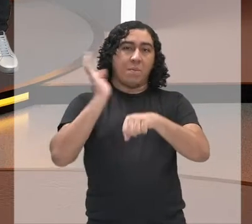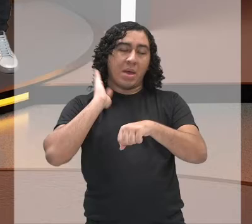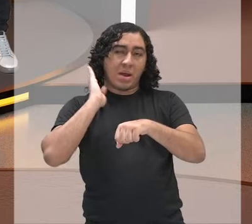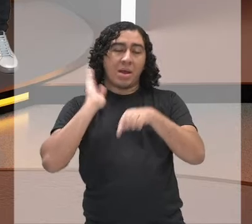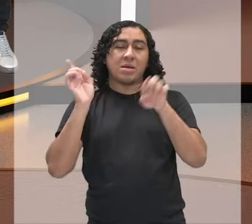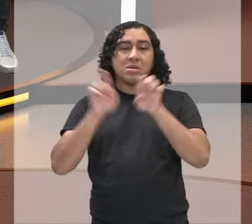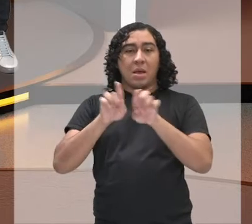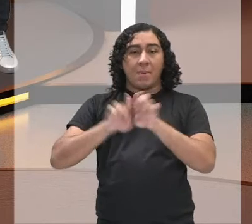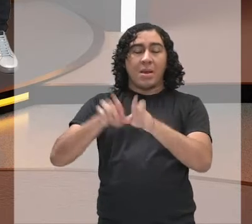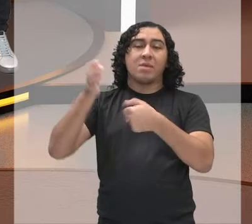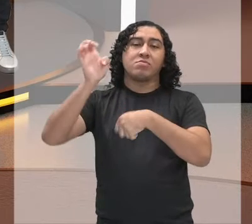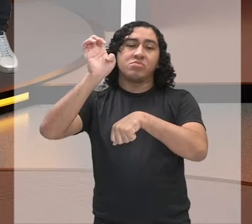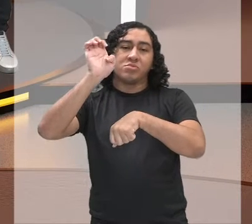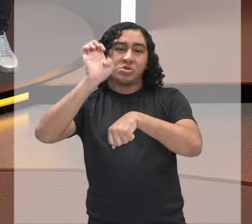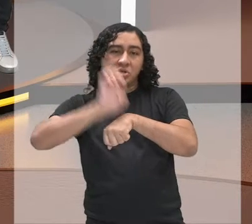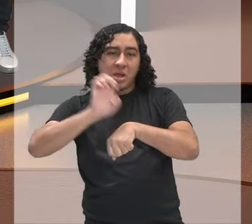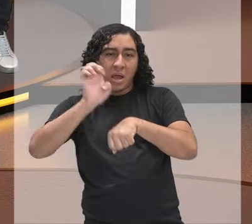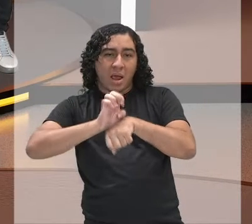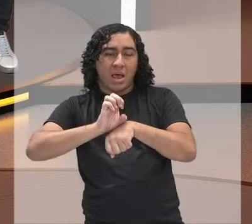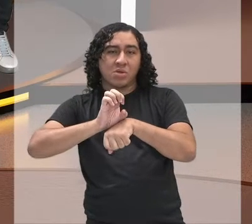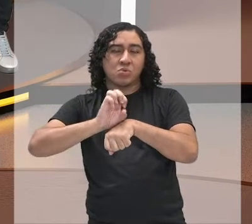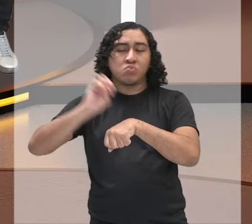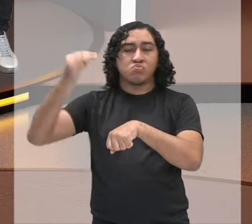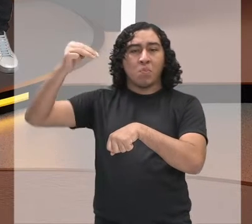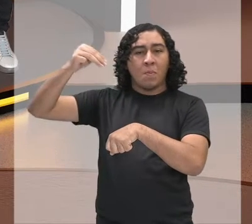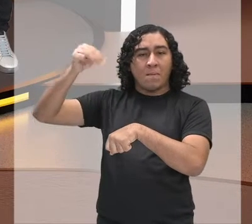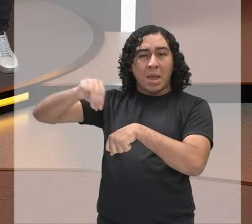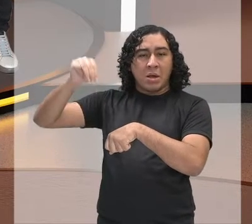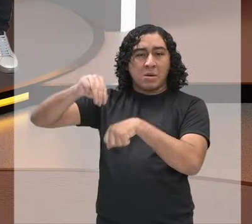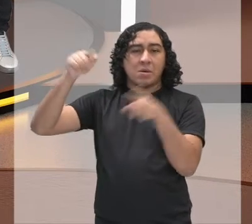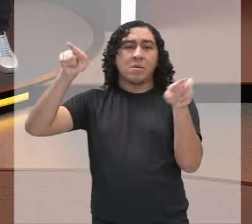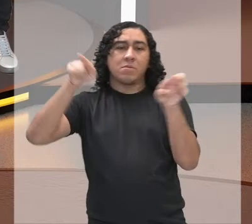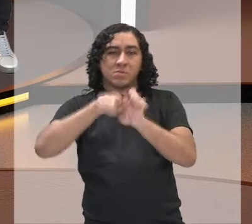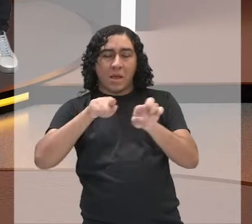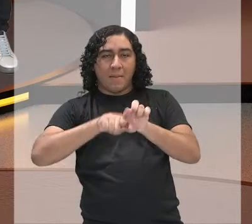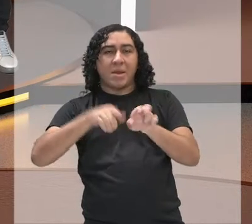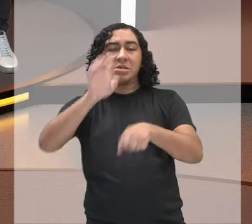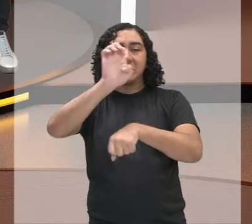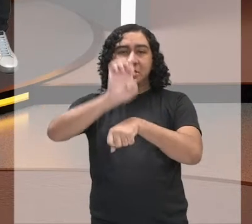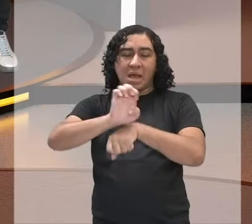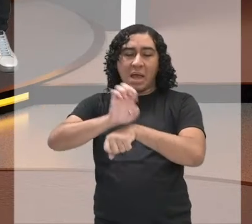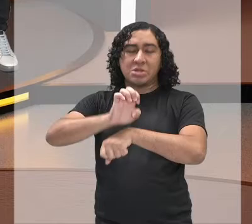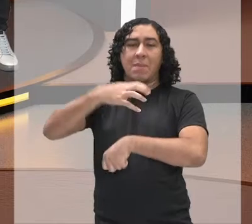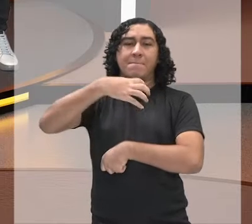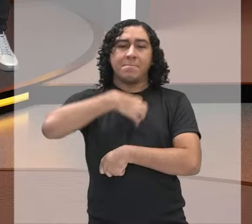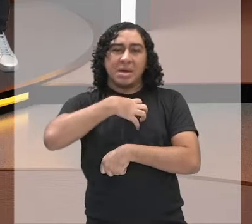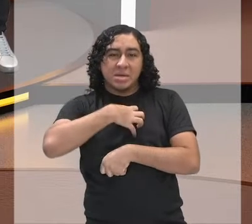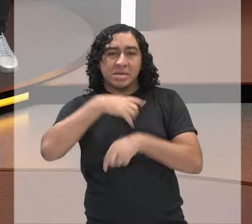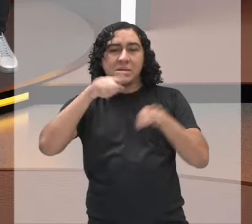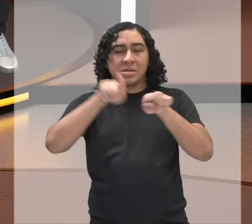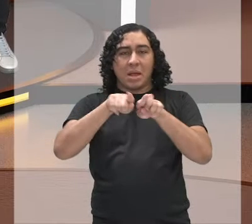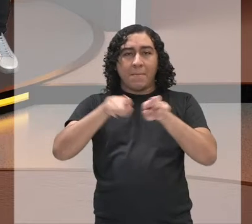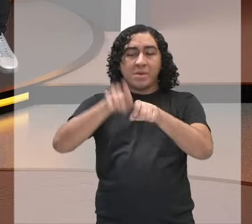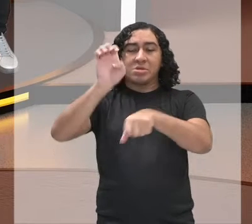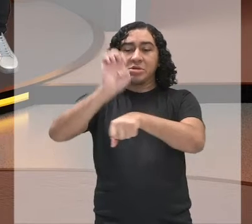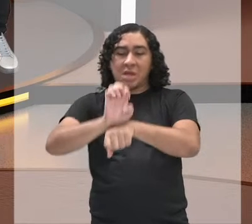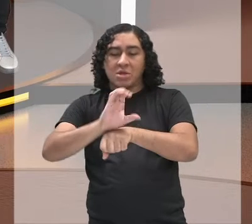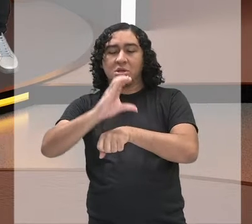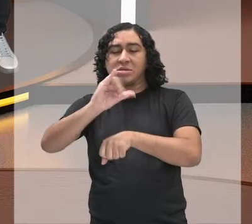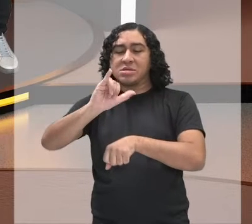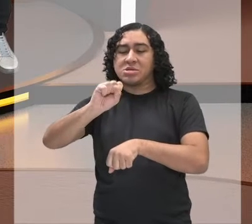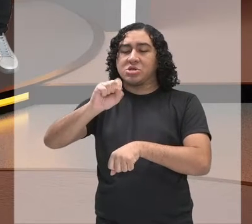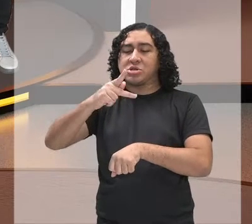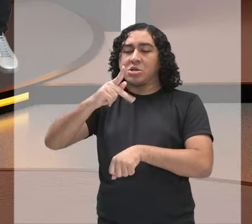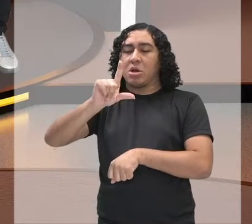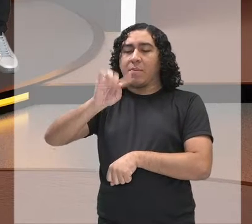da Cisplatina, que é o atual Uruguai, permaneceram fiéis a Portugal, que deu início ao